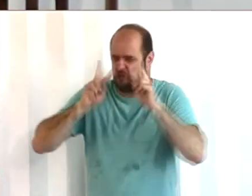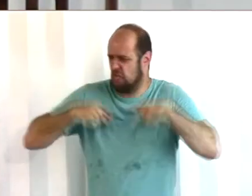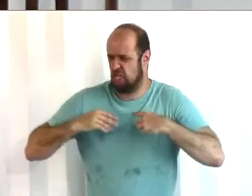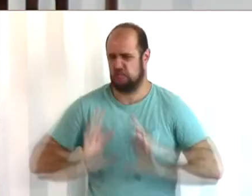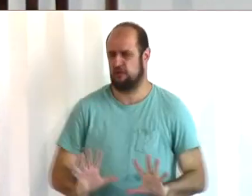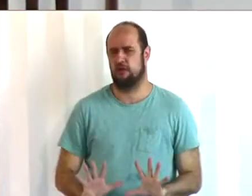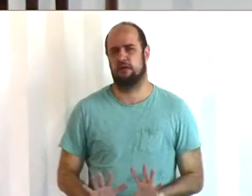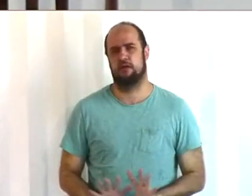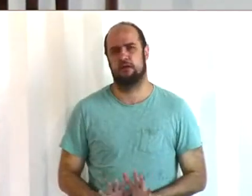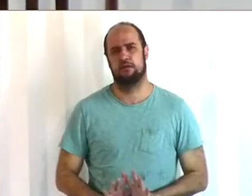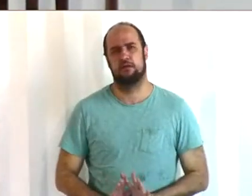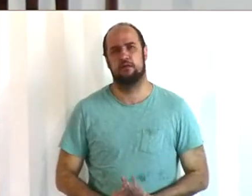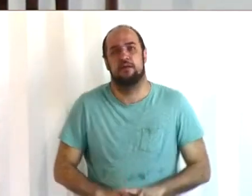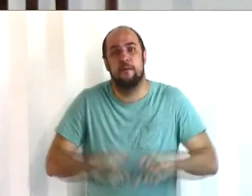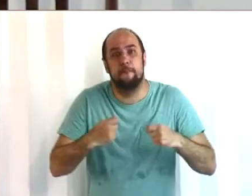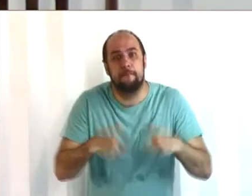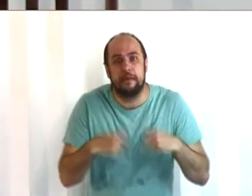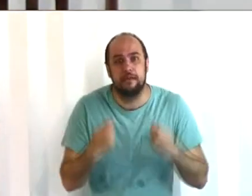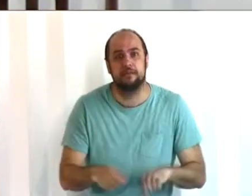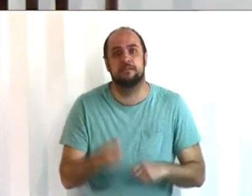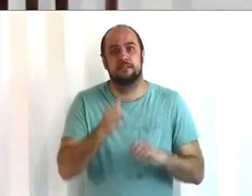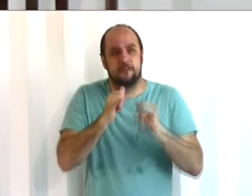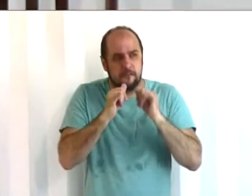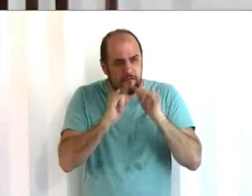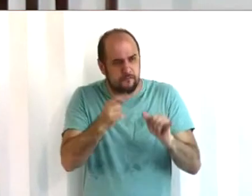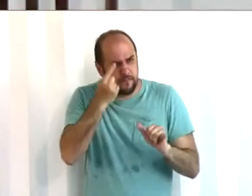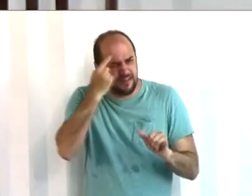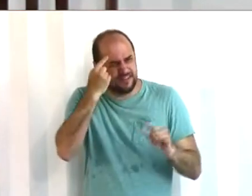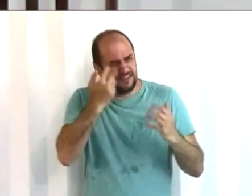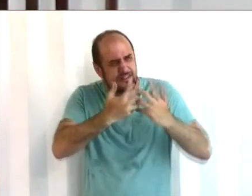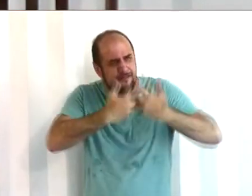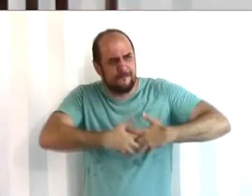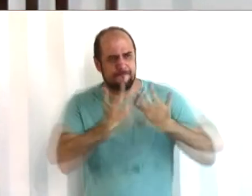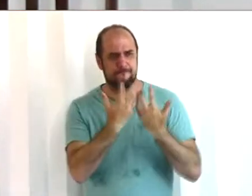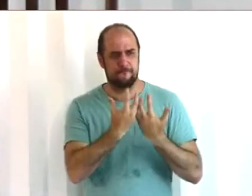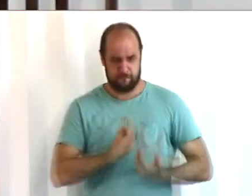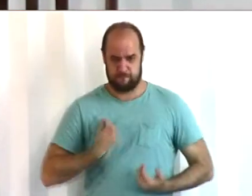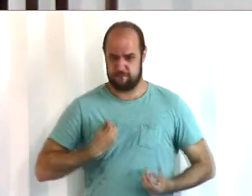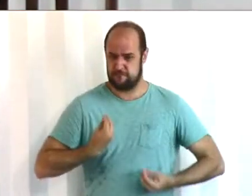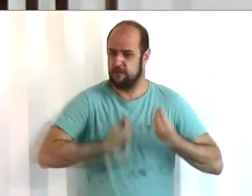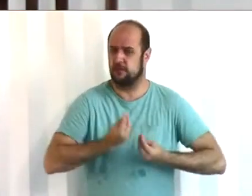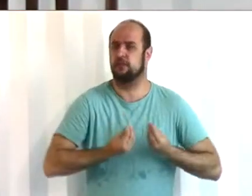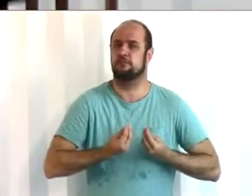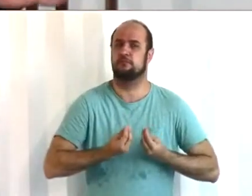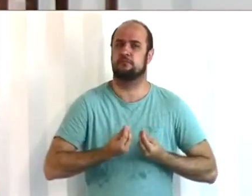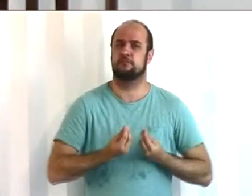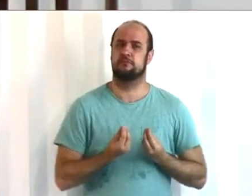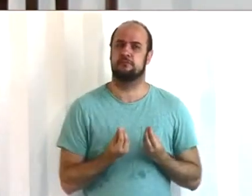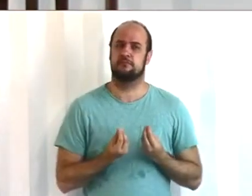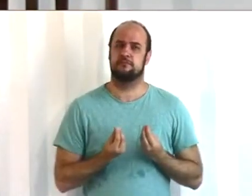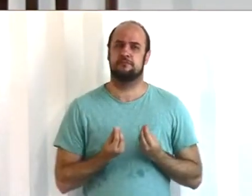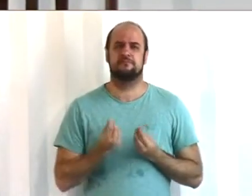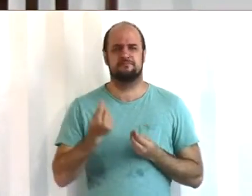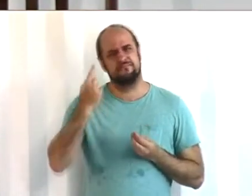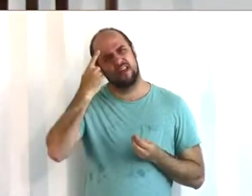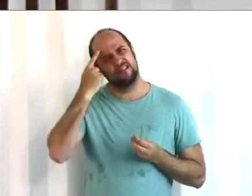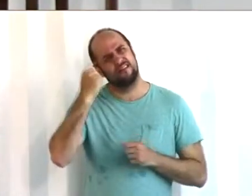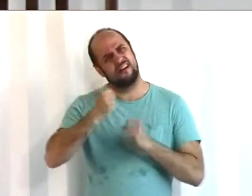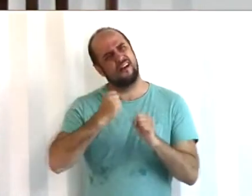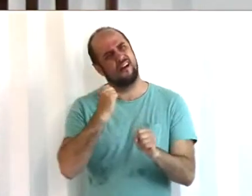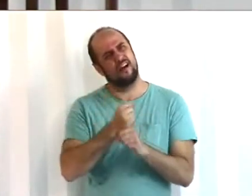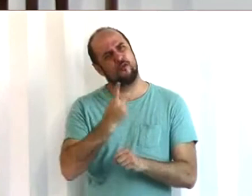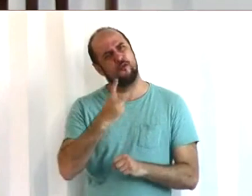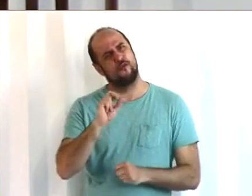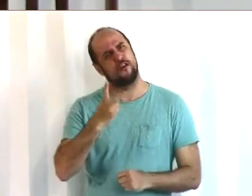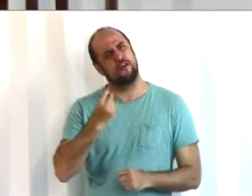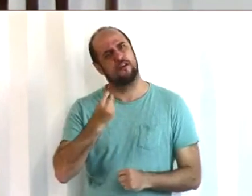de vez em quando nós precisamos dizer para nós mesmos se nós estamos vivendo assim. Vamos fazer uma análise deste ano.